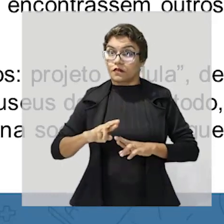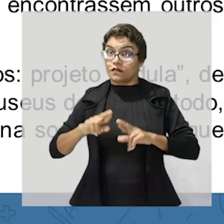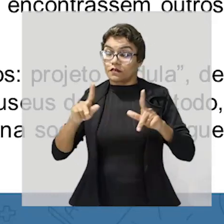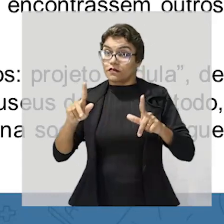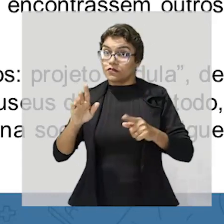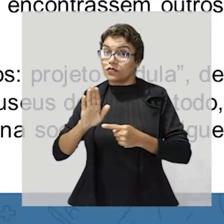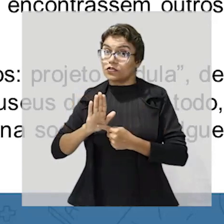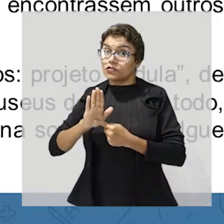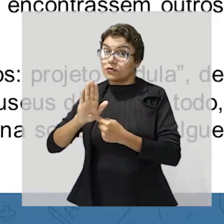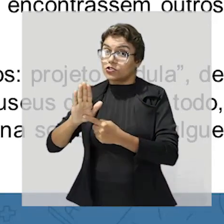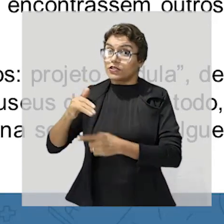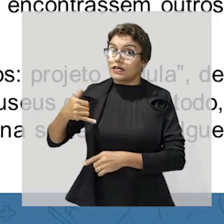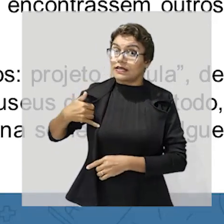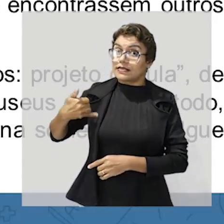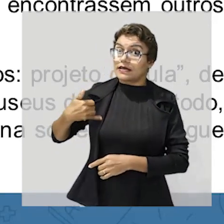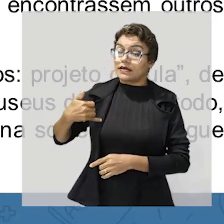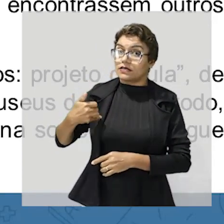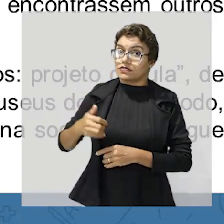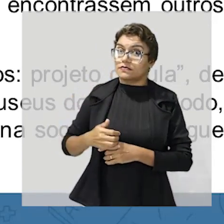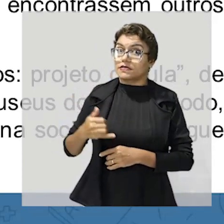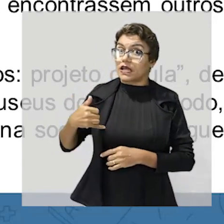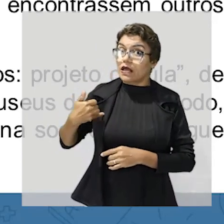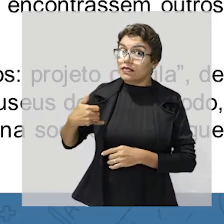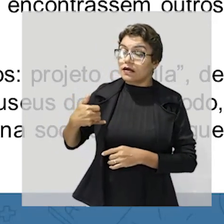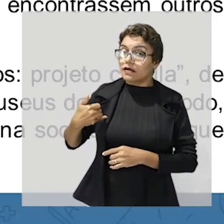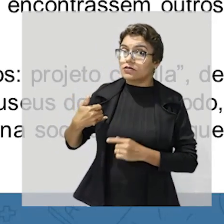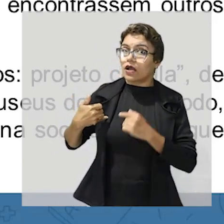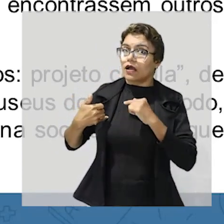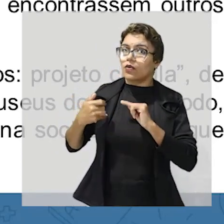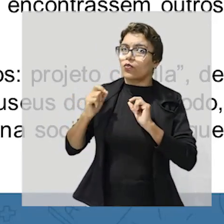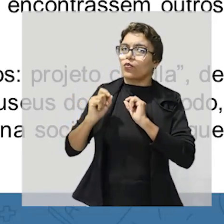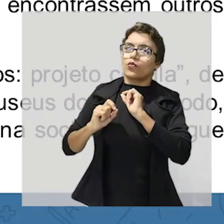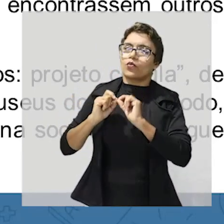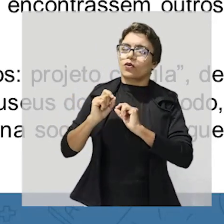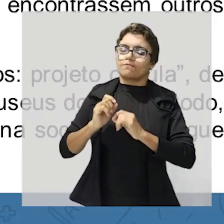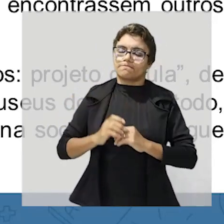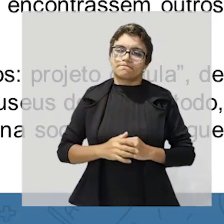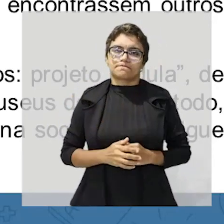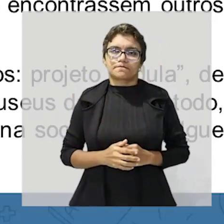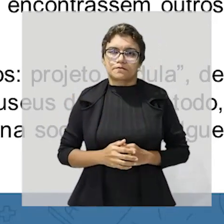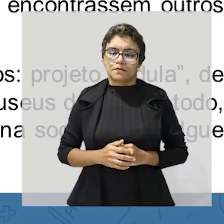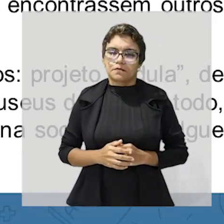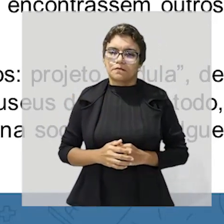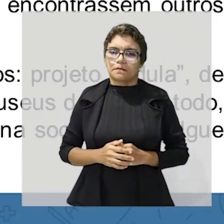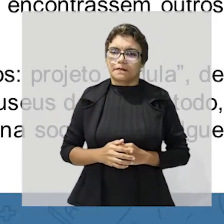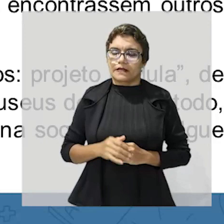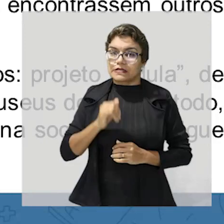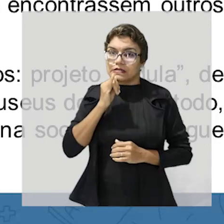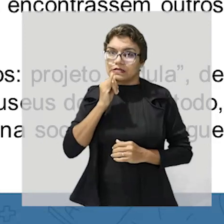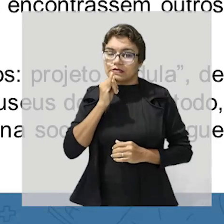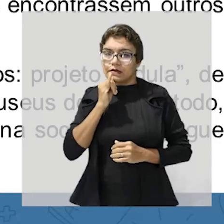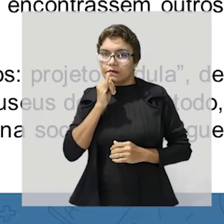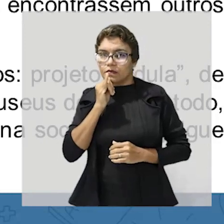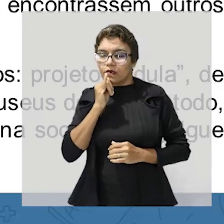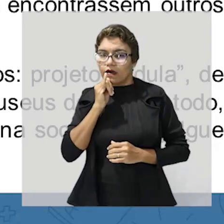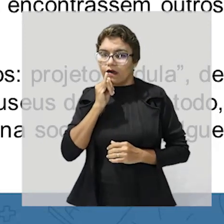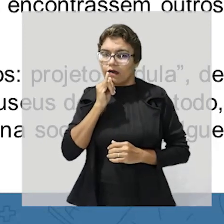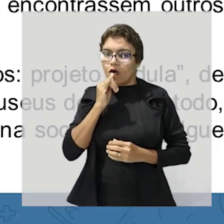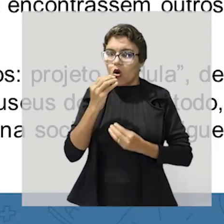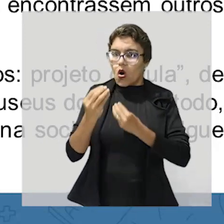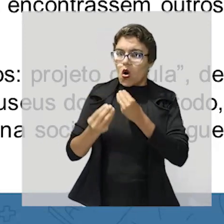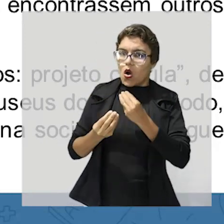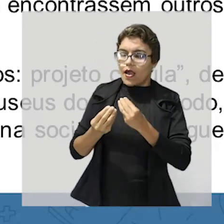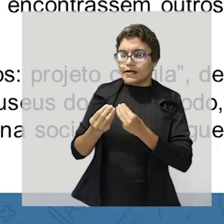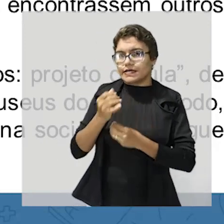faixa etária. Você indicar que é faixa etária é uma questão de norteamento do trabalho. Censura é quando eu